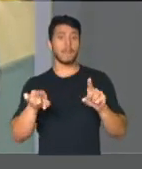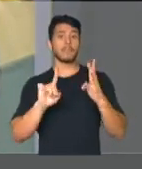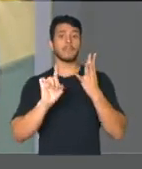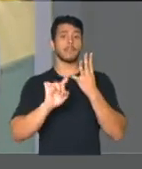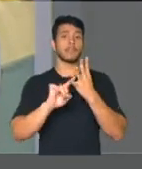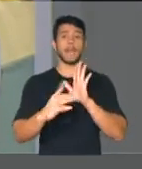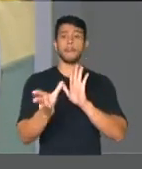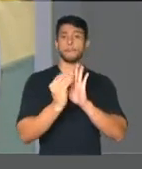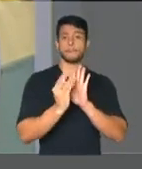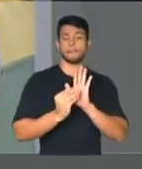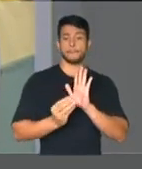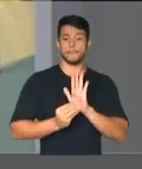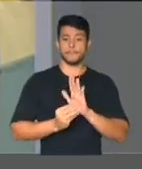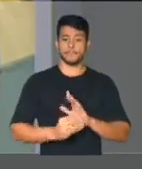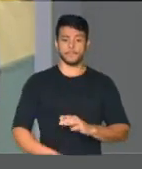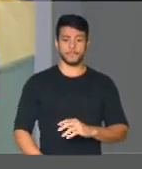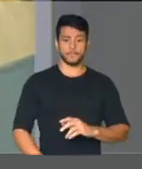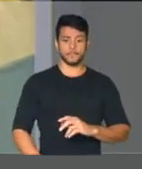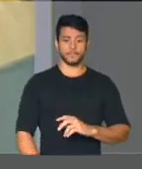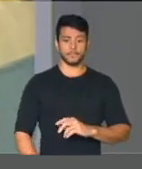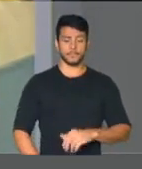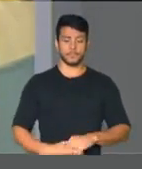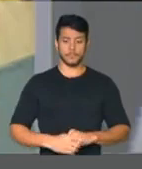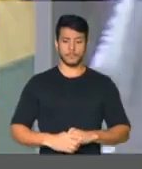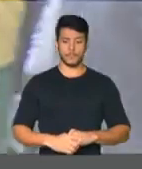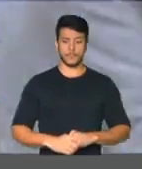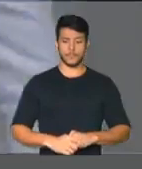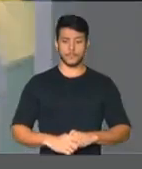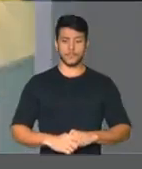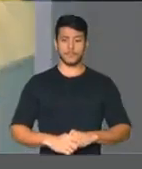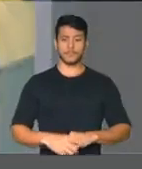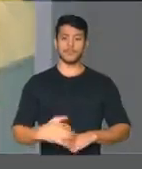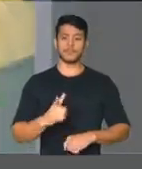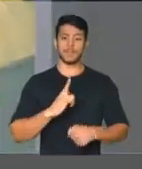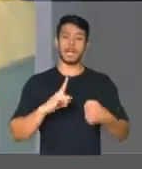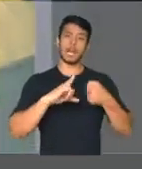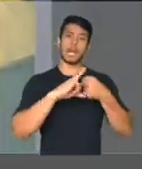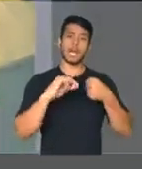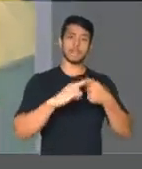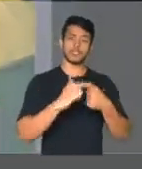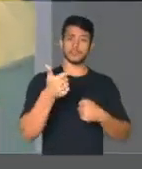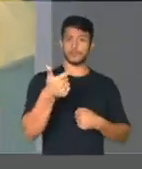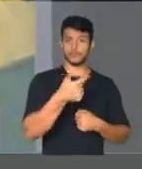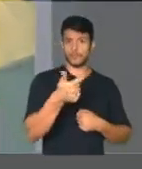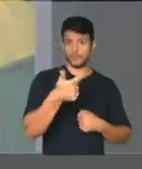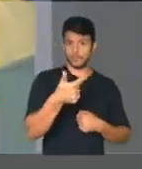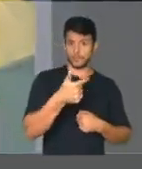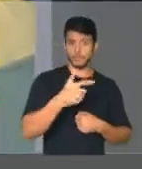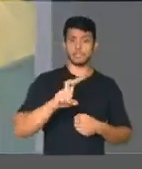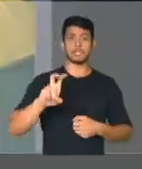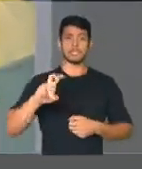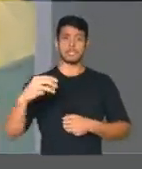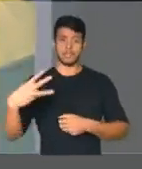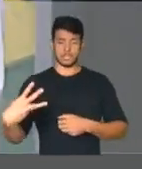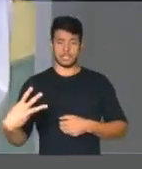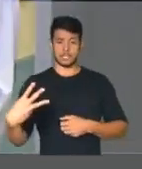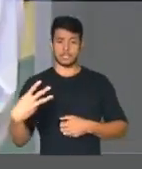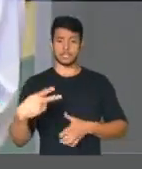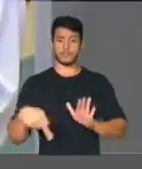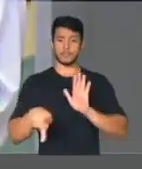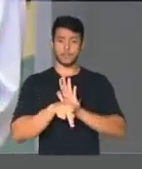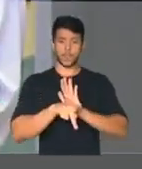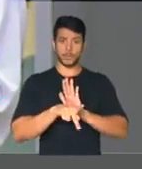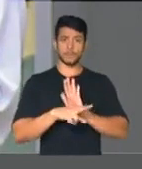proposições subexamine. A teor dos artigos 22 e do 53 do